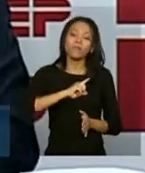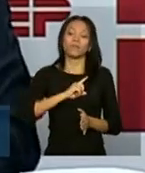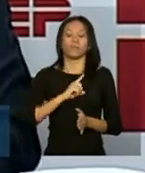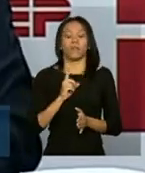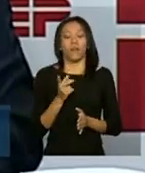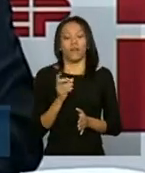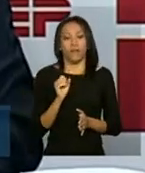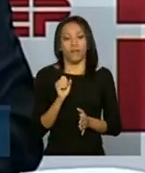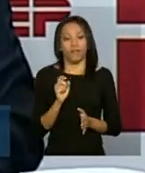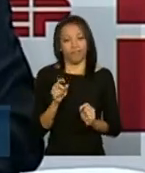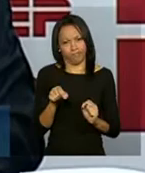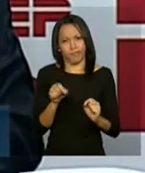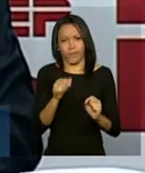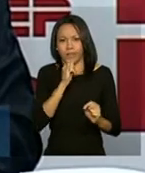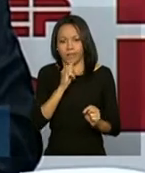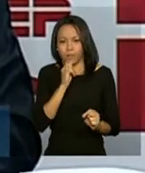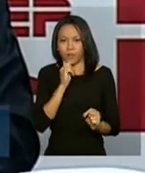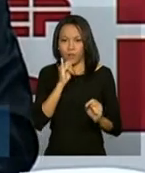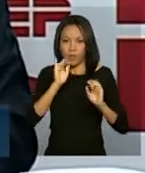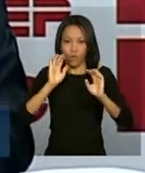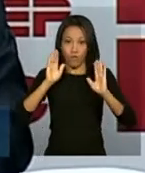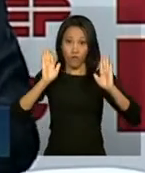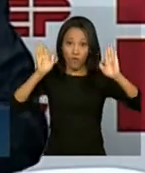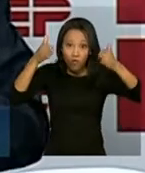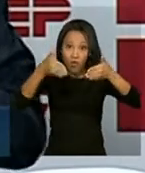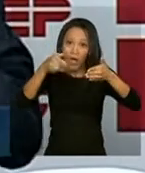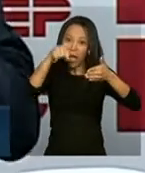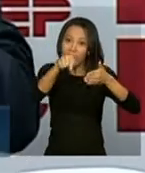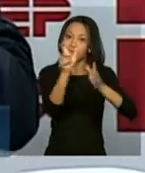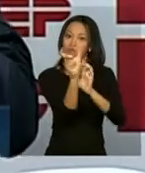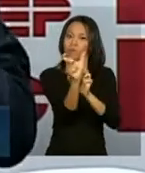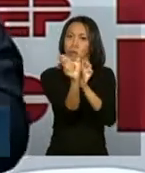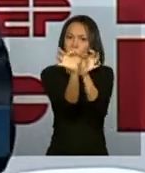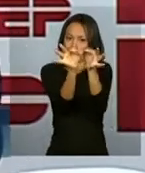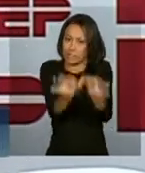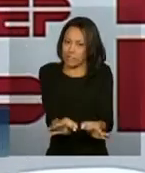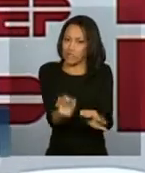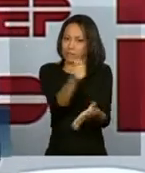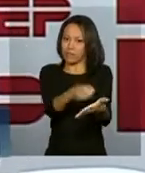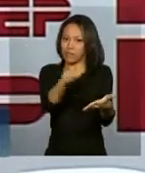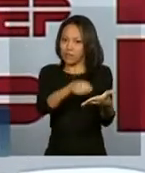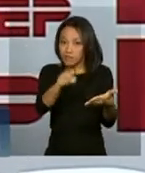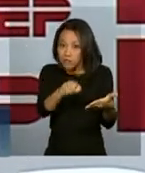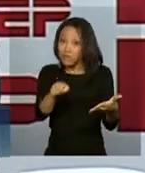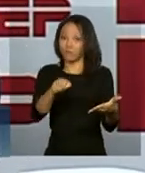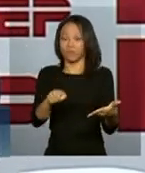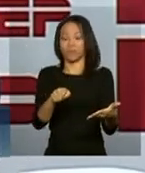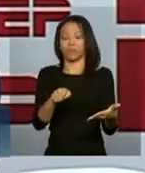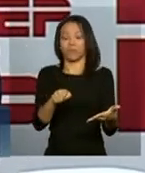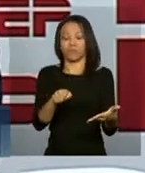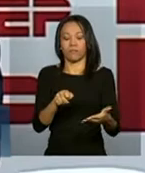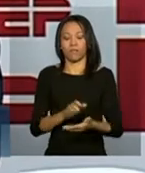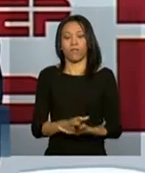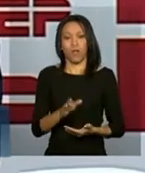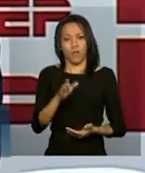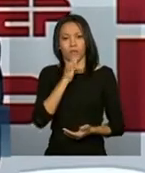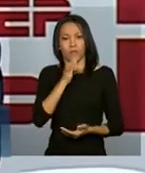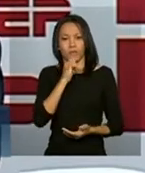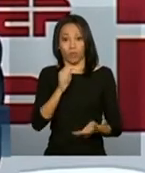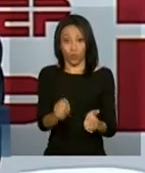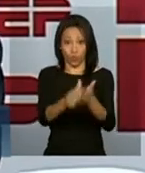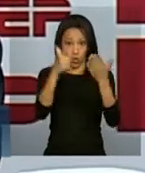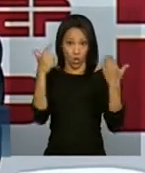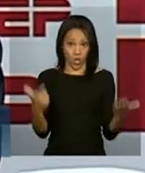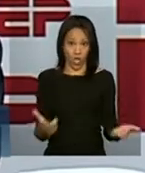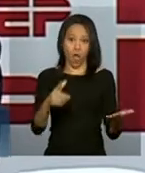lidar exatamente com essa questão, nós teríamos que considerar que no jornal O Globo,